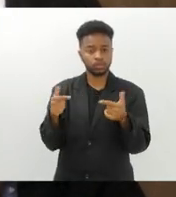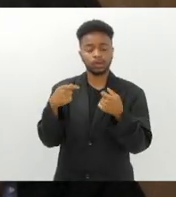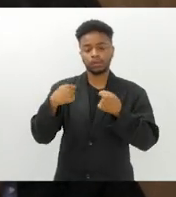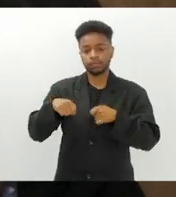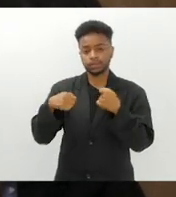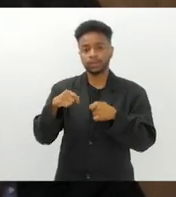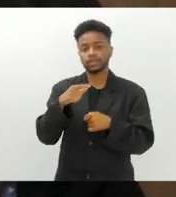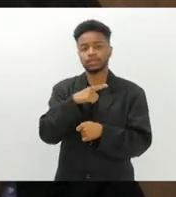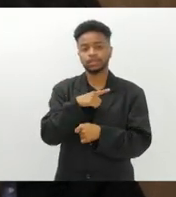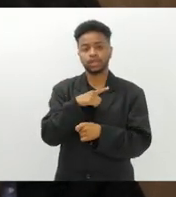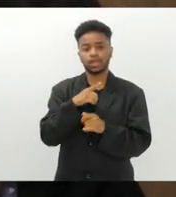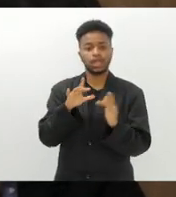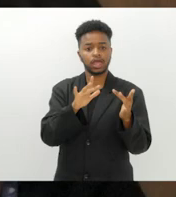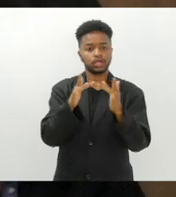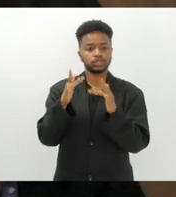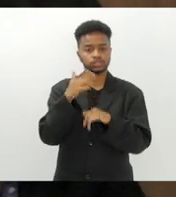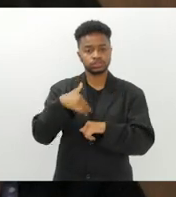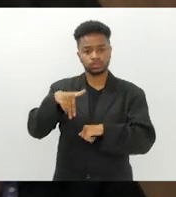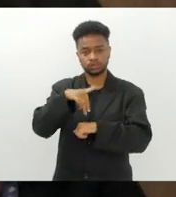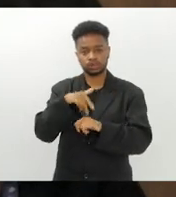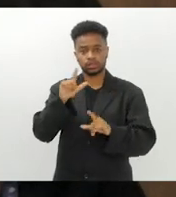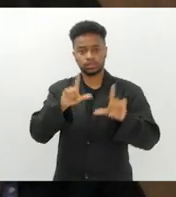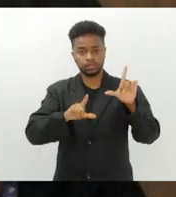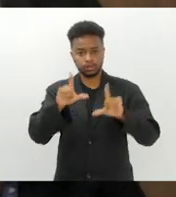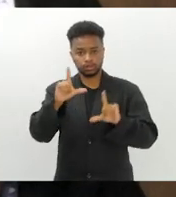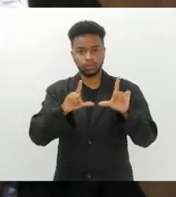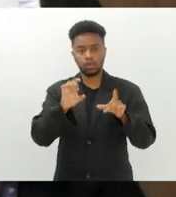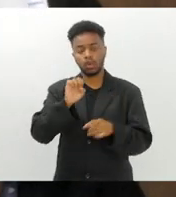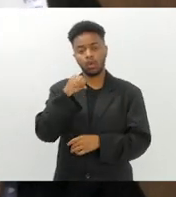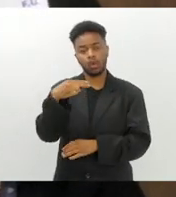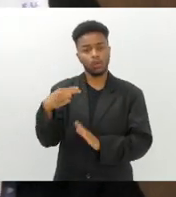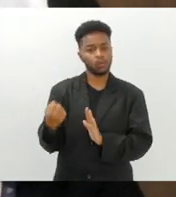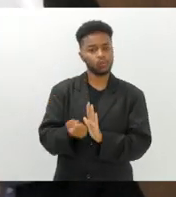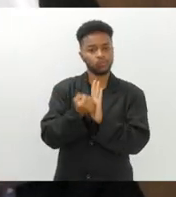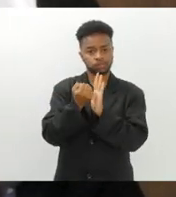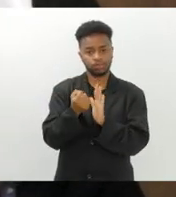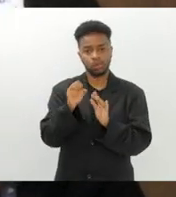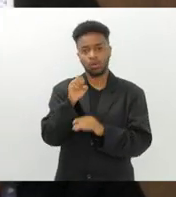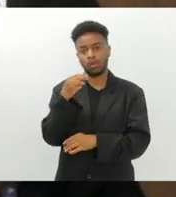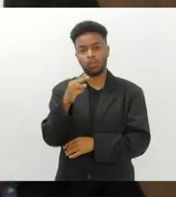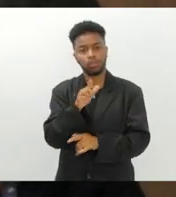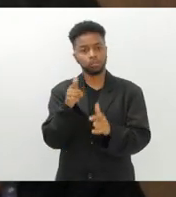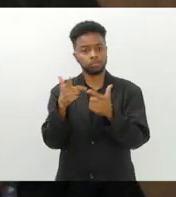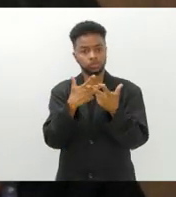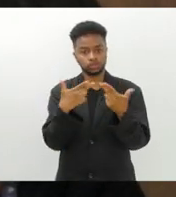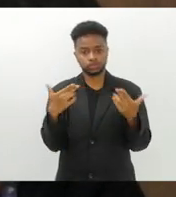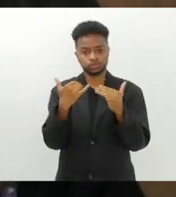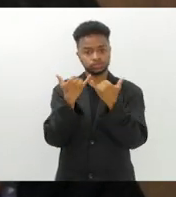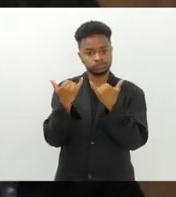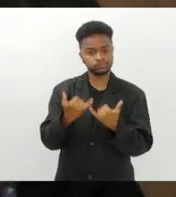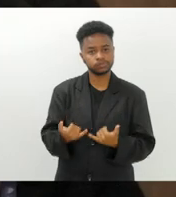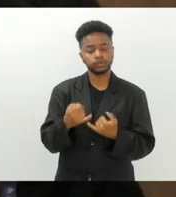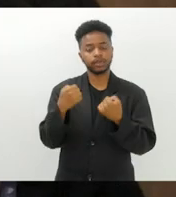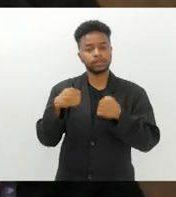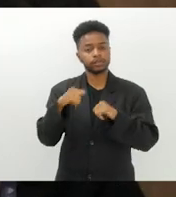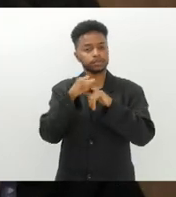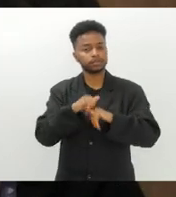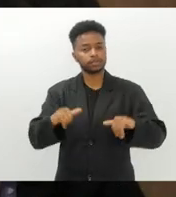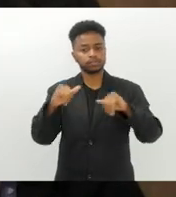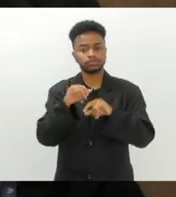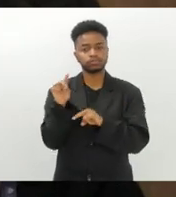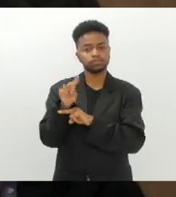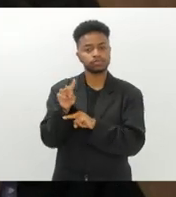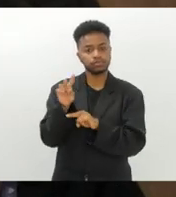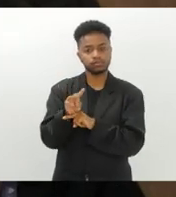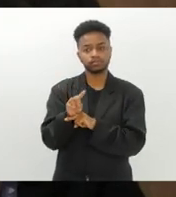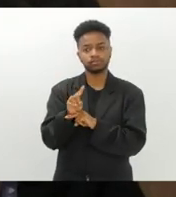rede nacional na televisão, com um emblema ou com algo parecido, fazer uma manifestação de proteção,